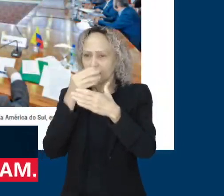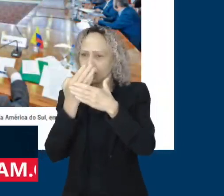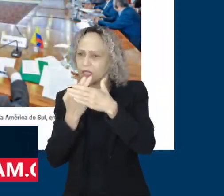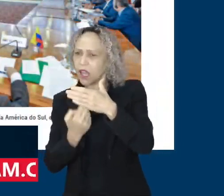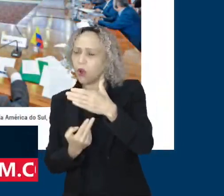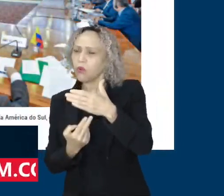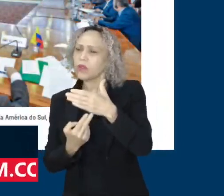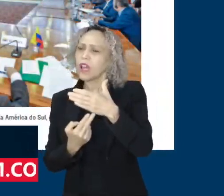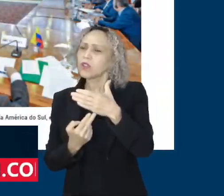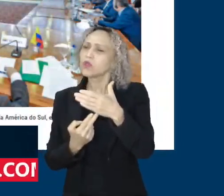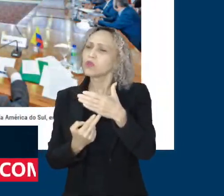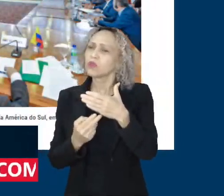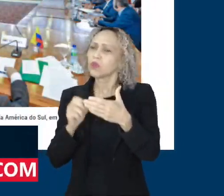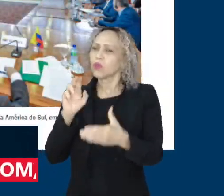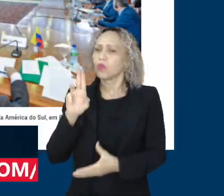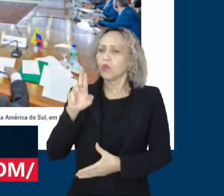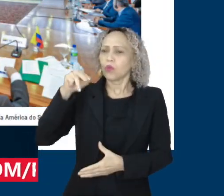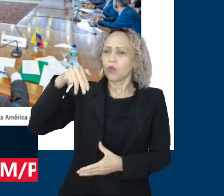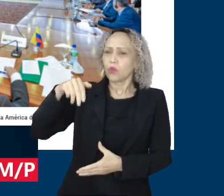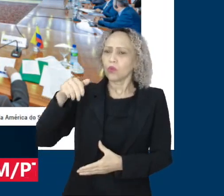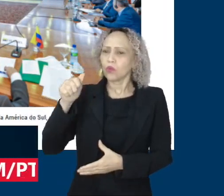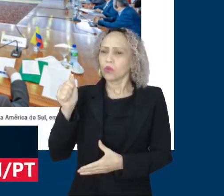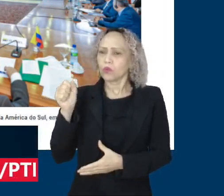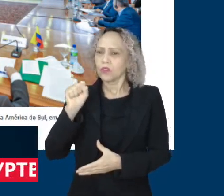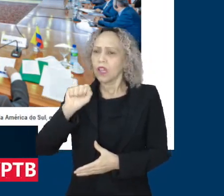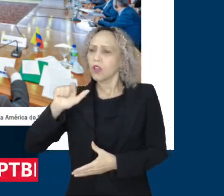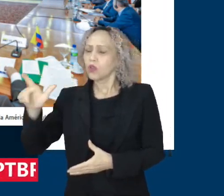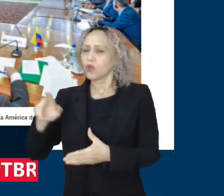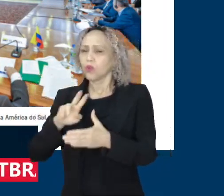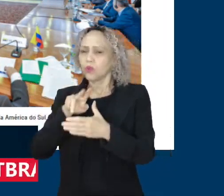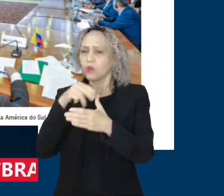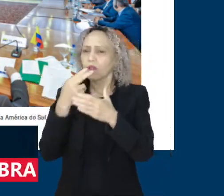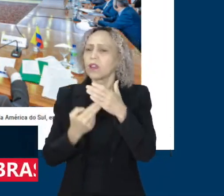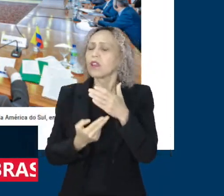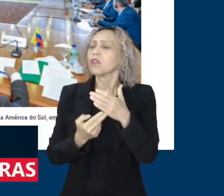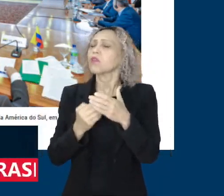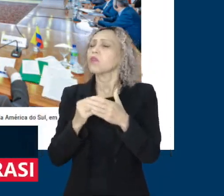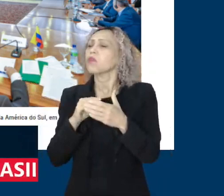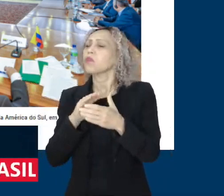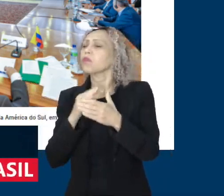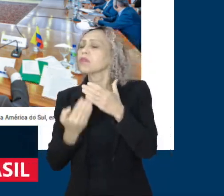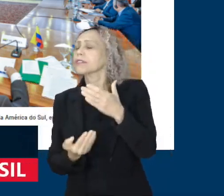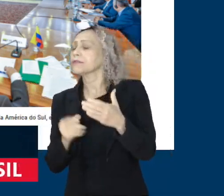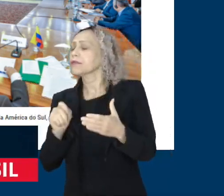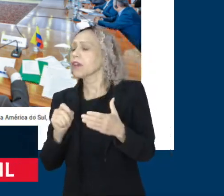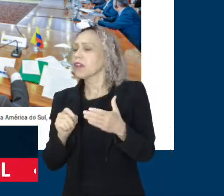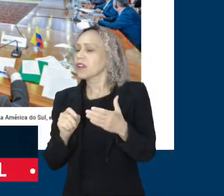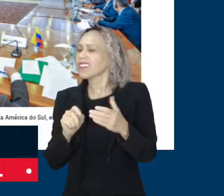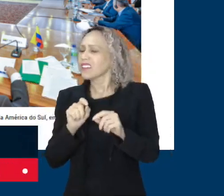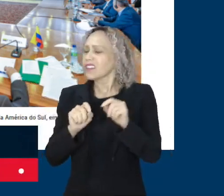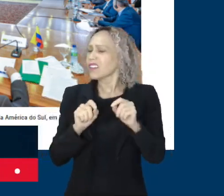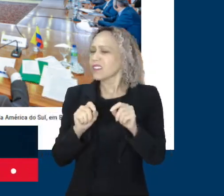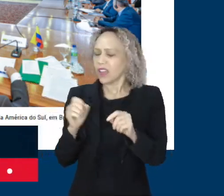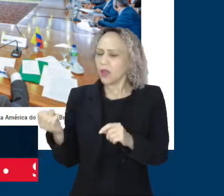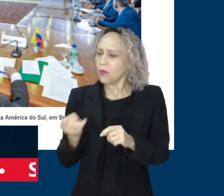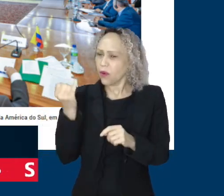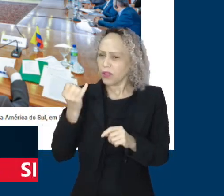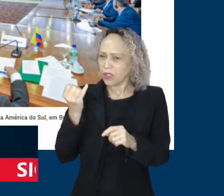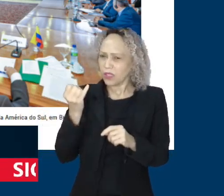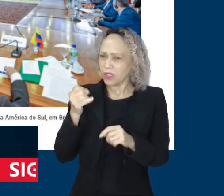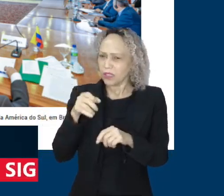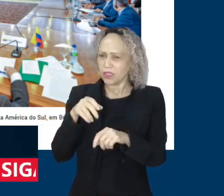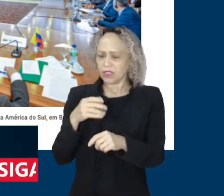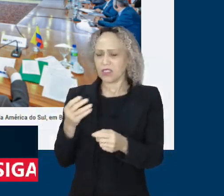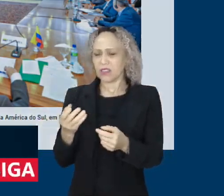2º mandato do presidente Lula. Por que é estratégico também para o Brasil e para os países da região reorganizar a